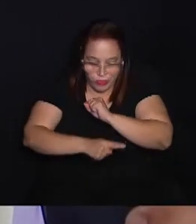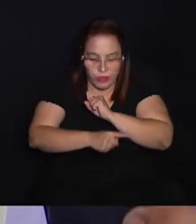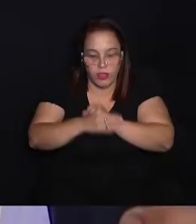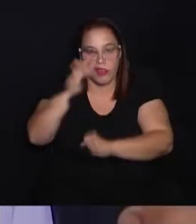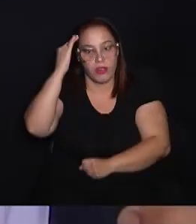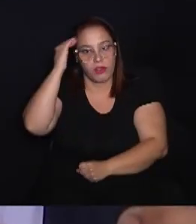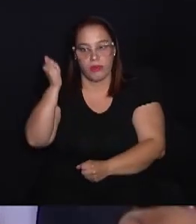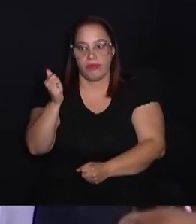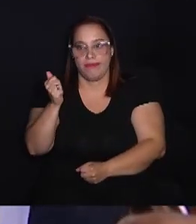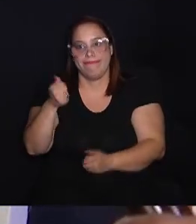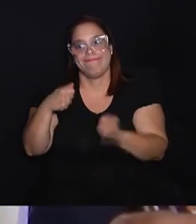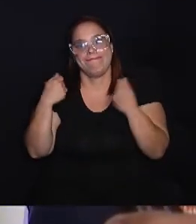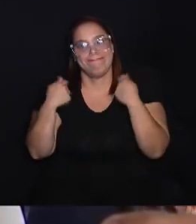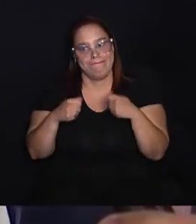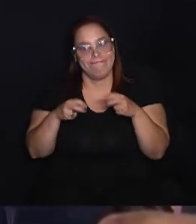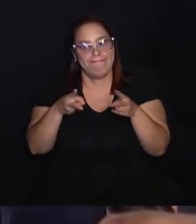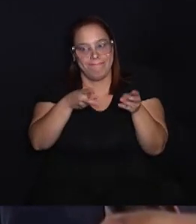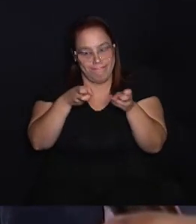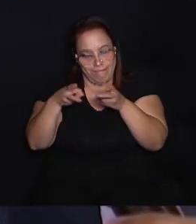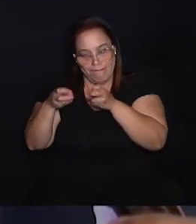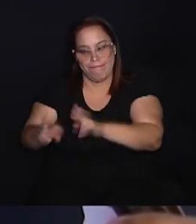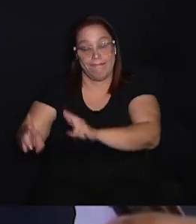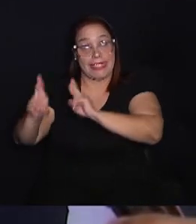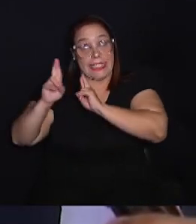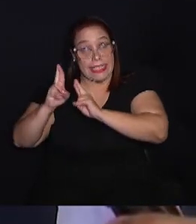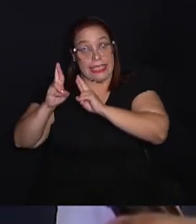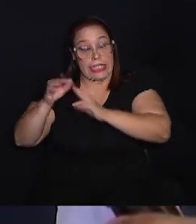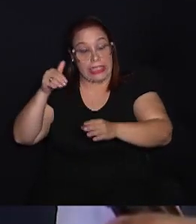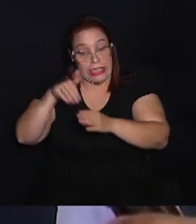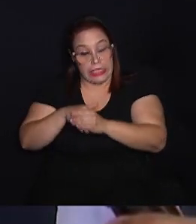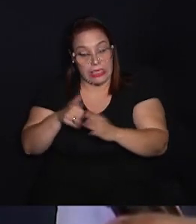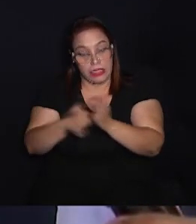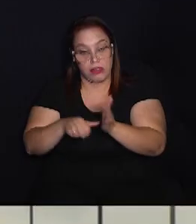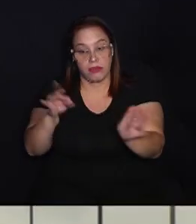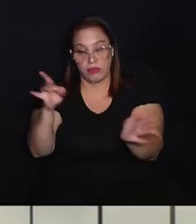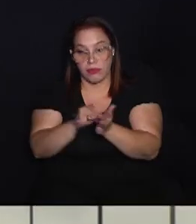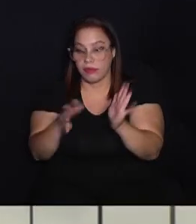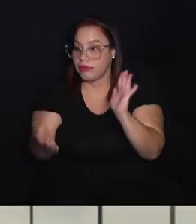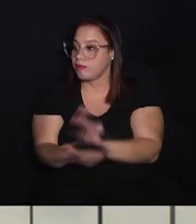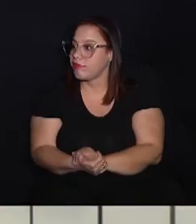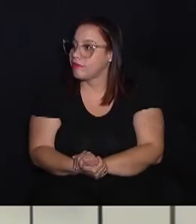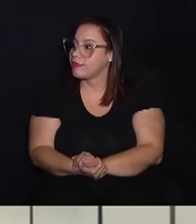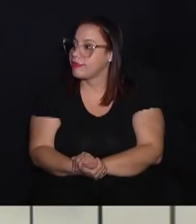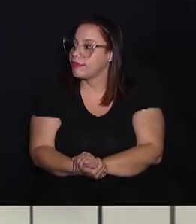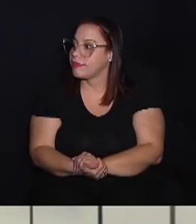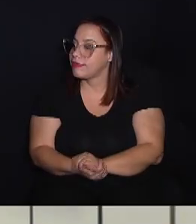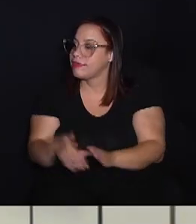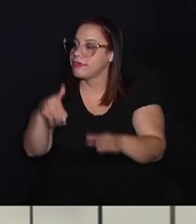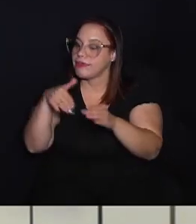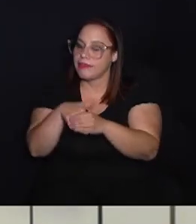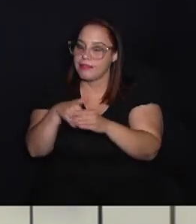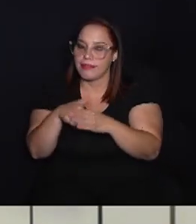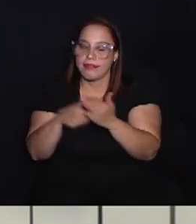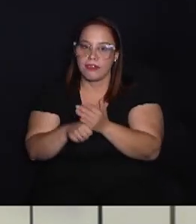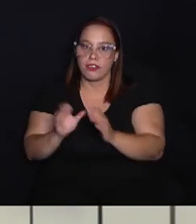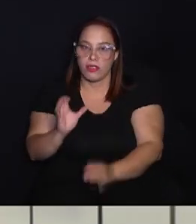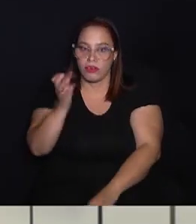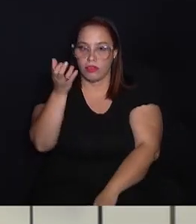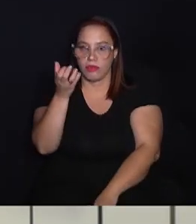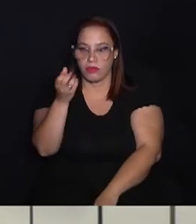muito nesses últimos dias e a gente está convencido de que nós vamos ter um segundo turno e uma oportunidade de debater ainda mais, de forma